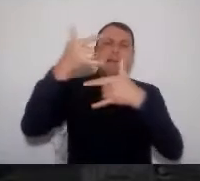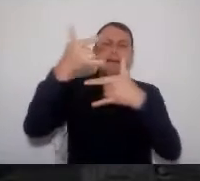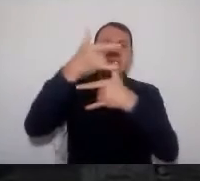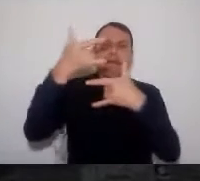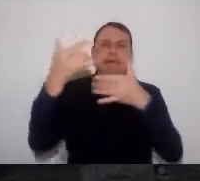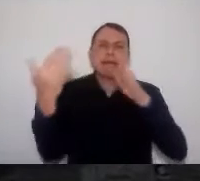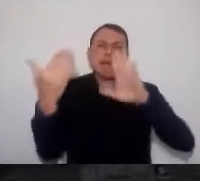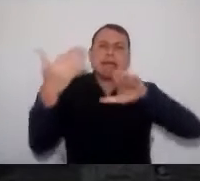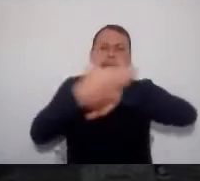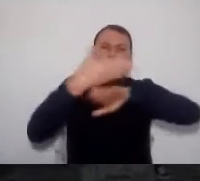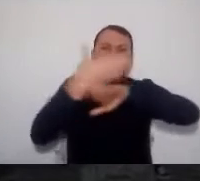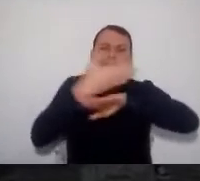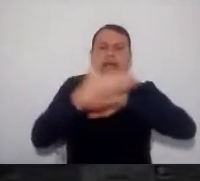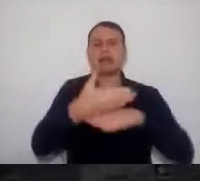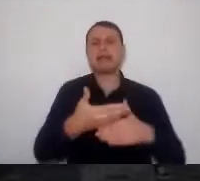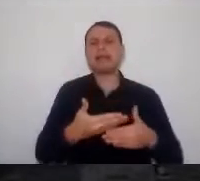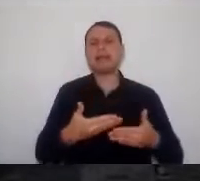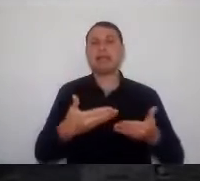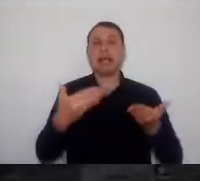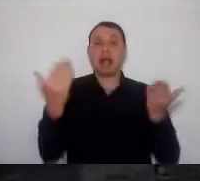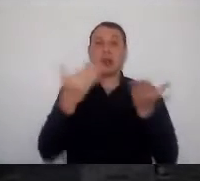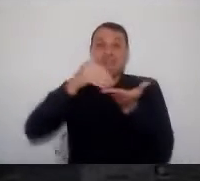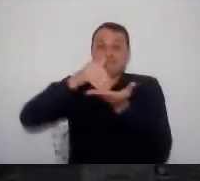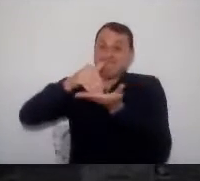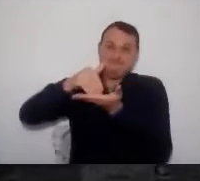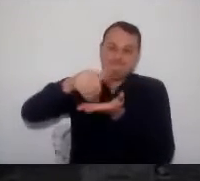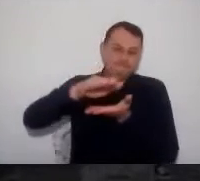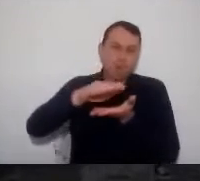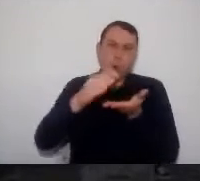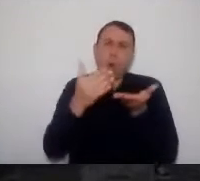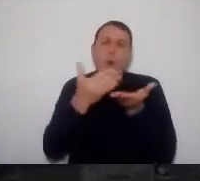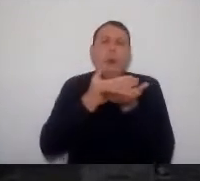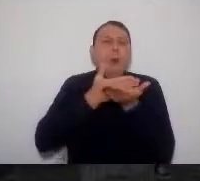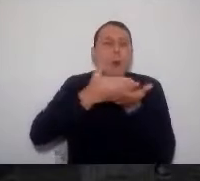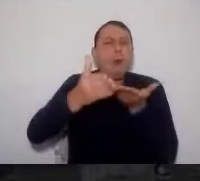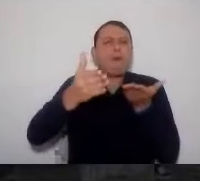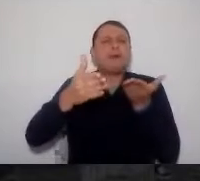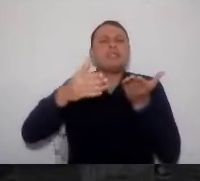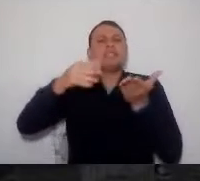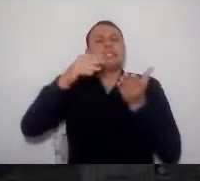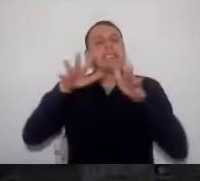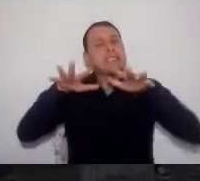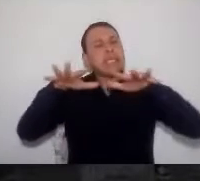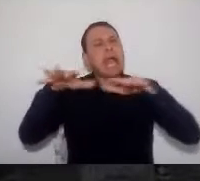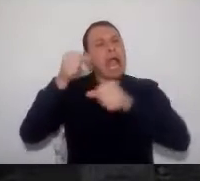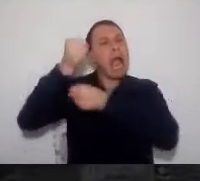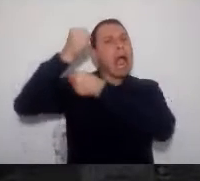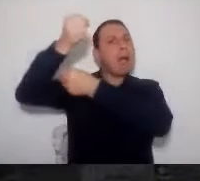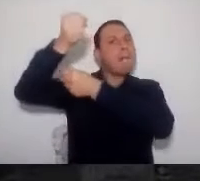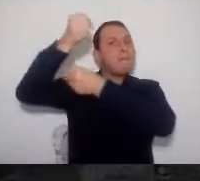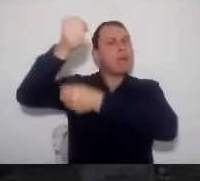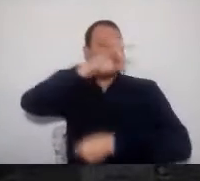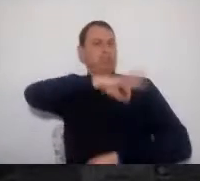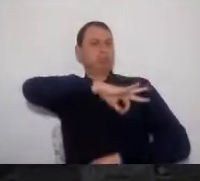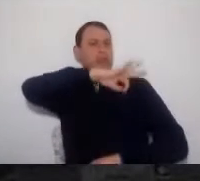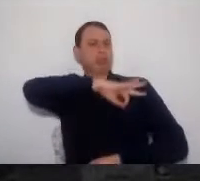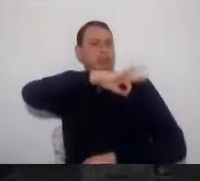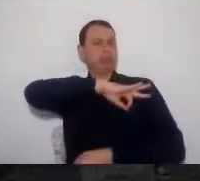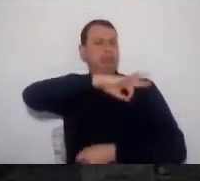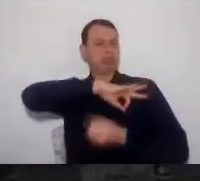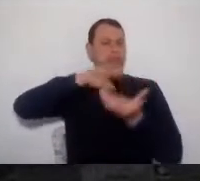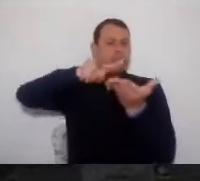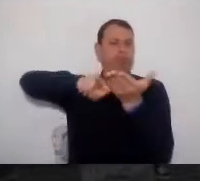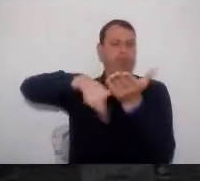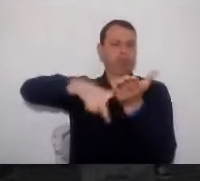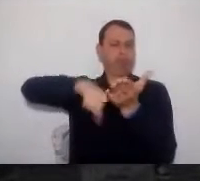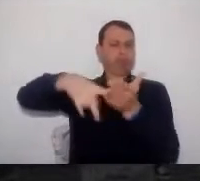chute inicial da campanha salarial dos metalúrgicos do Estado do Paraná. Eu quero